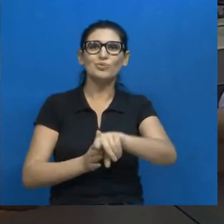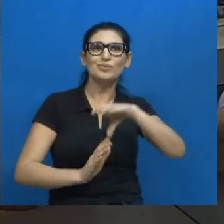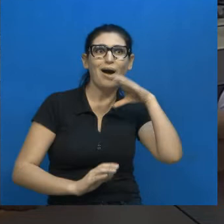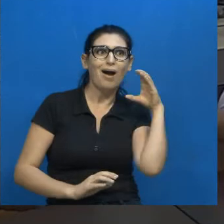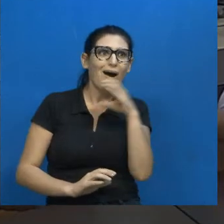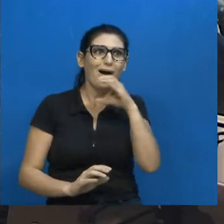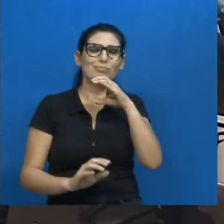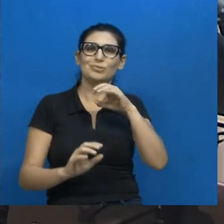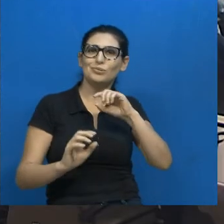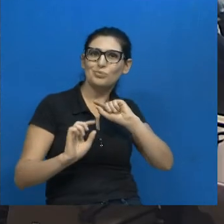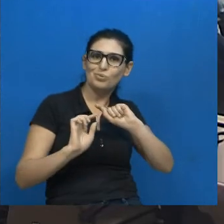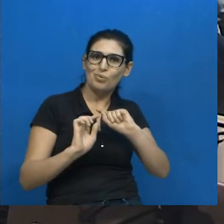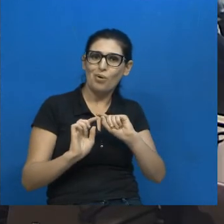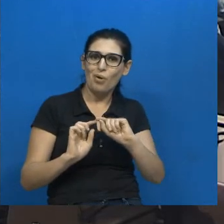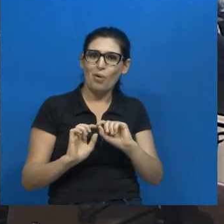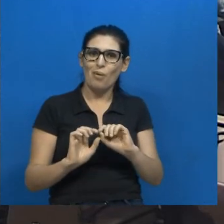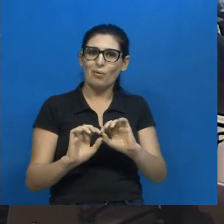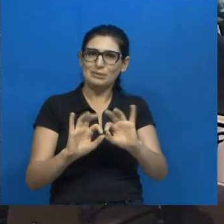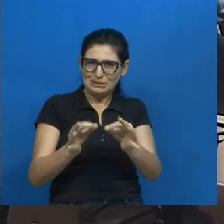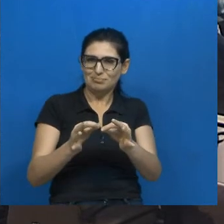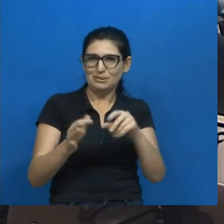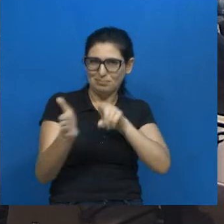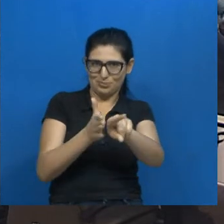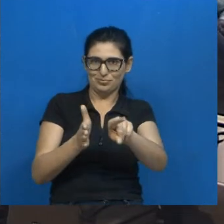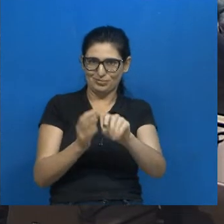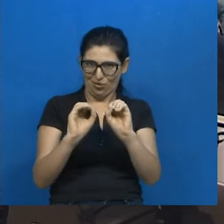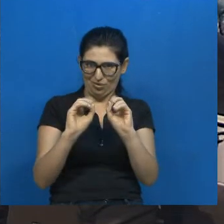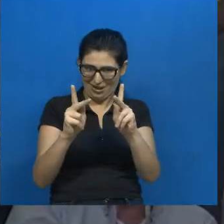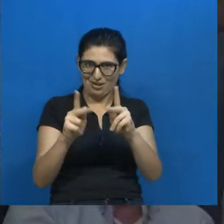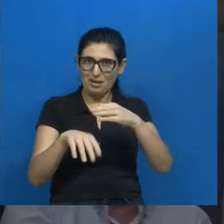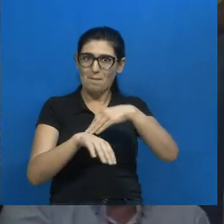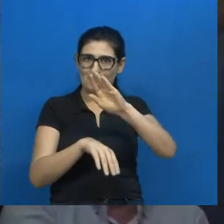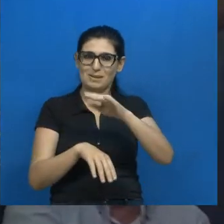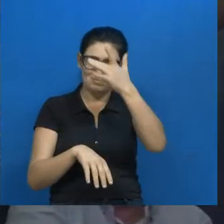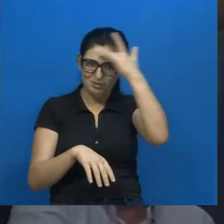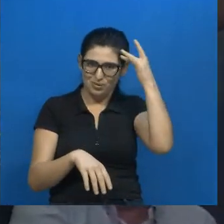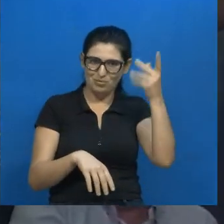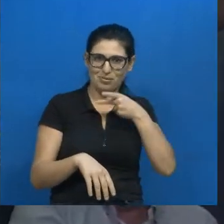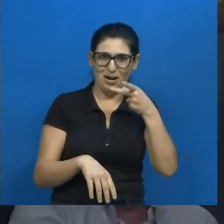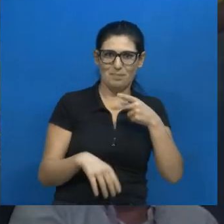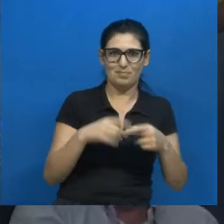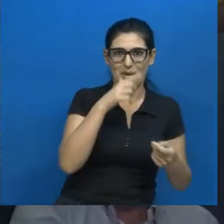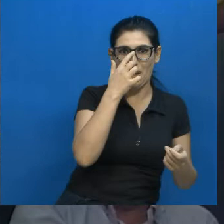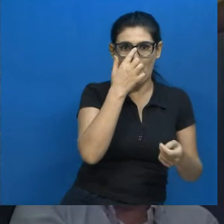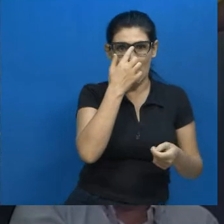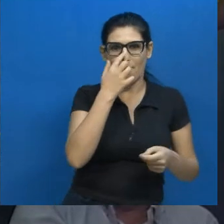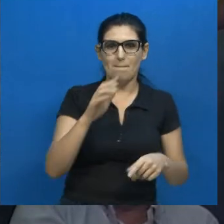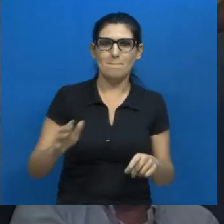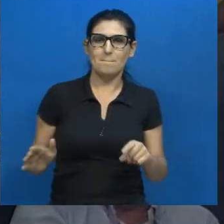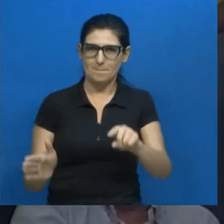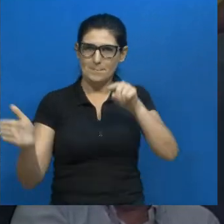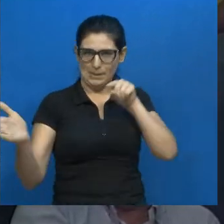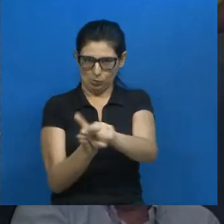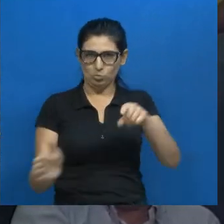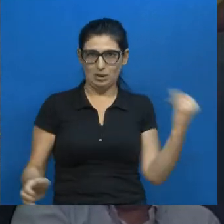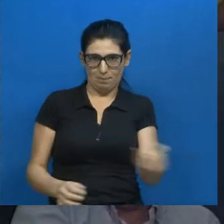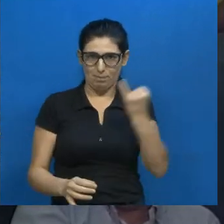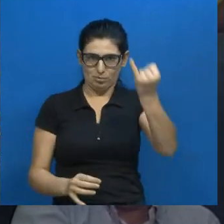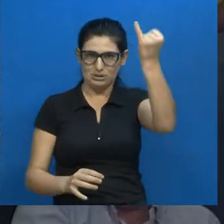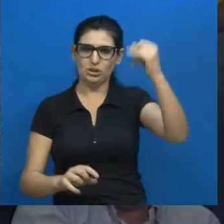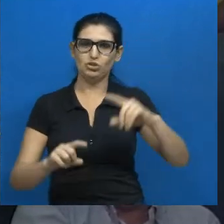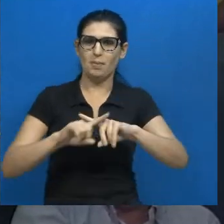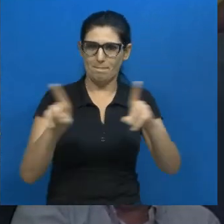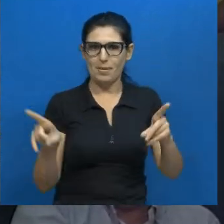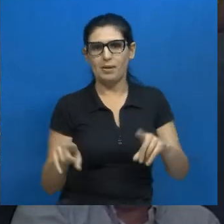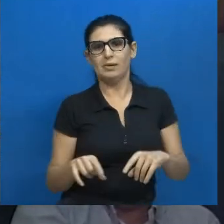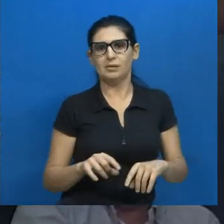tem umas 5 pessoas já inscritas aí, por favor. Bom, então tá bom. Eu acho que é o seguinte, são perguntas pertinentes, mas eu vou voltar para perguntar todas